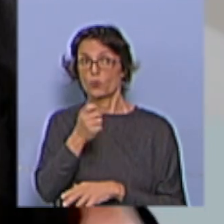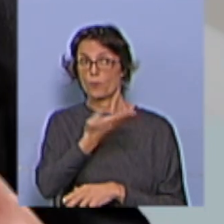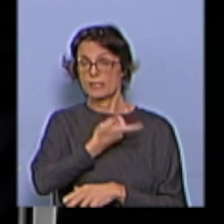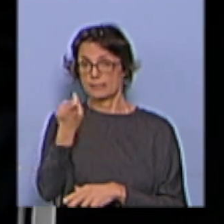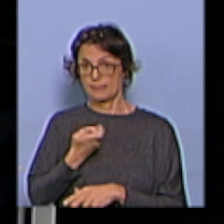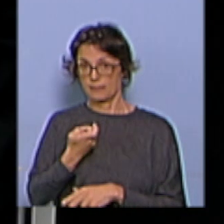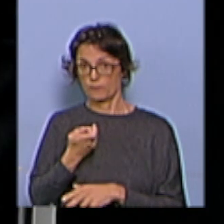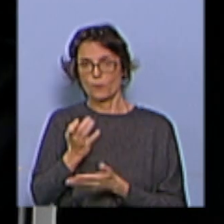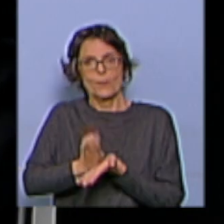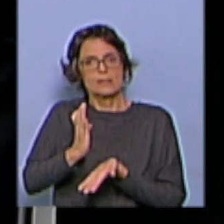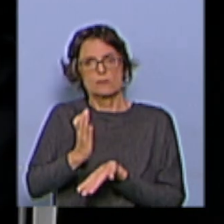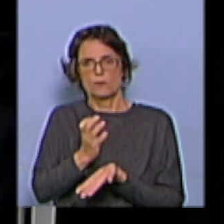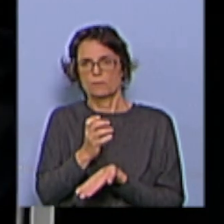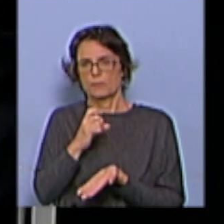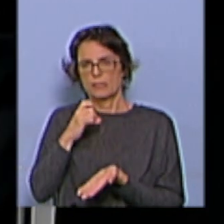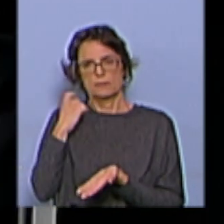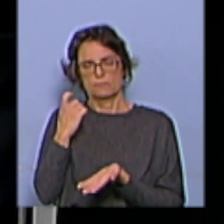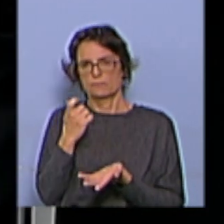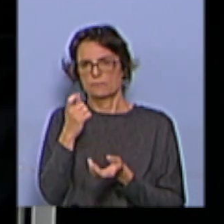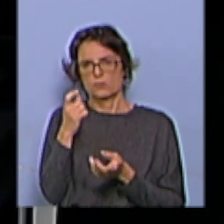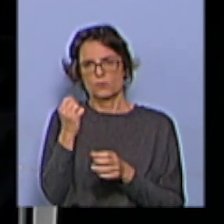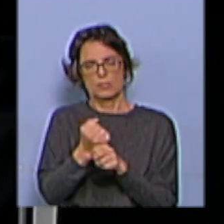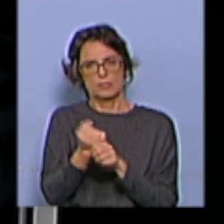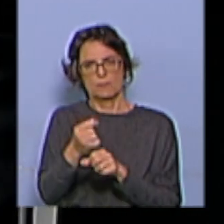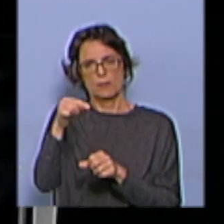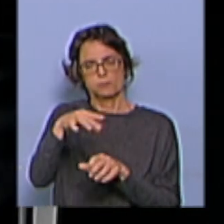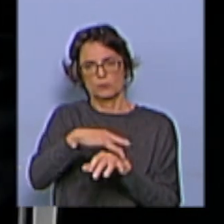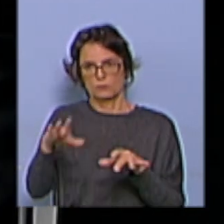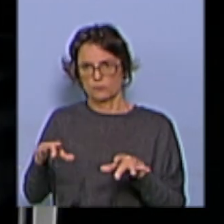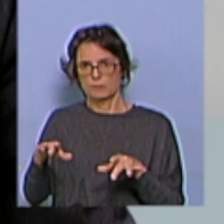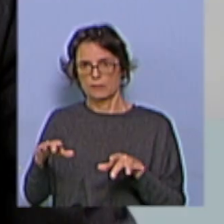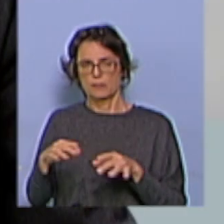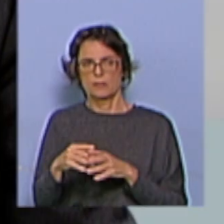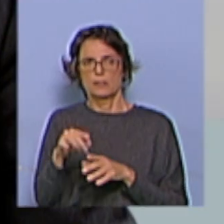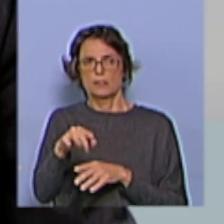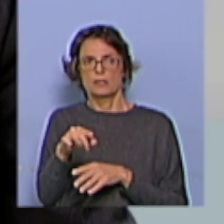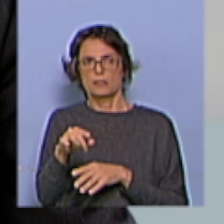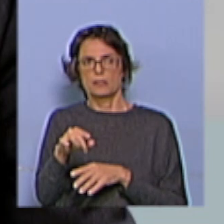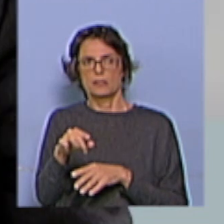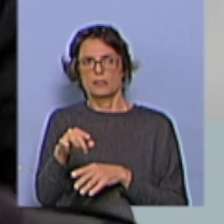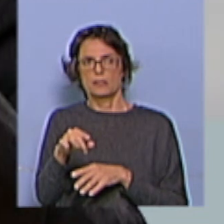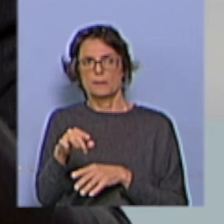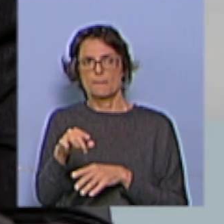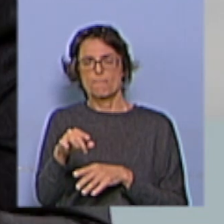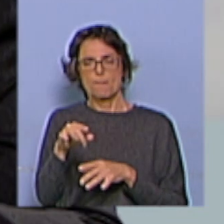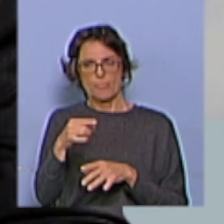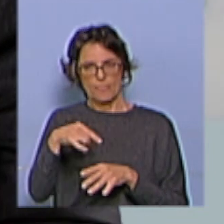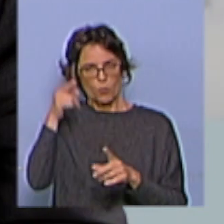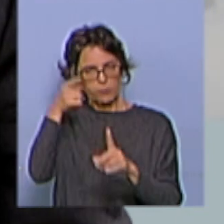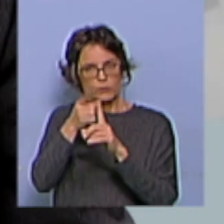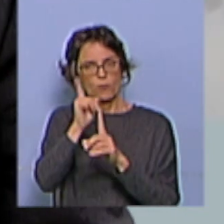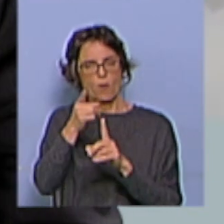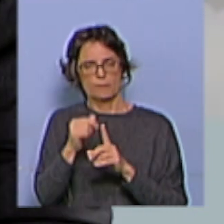são abertos a outros profissionais de saúde, mas não, desta vez vai ser só para capelães, em que pretendemos exatamente pegar